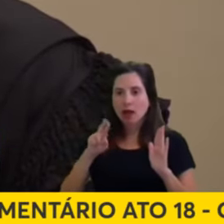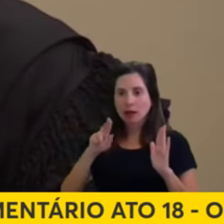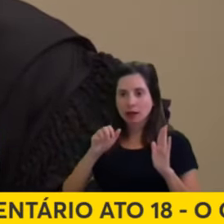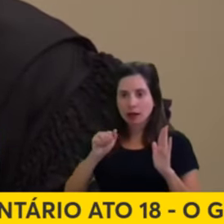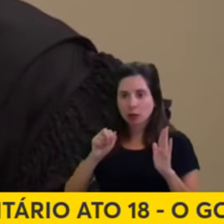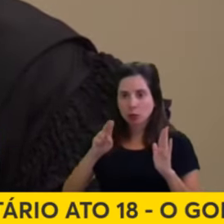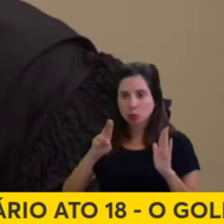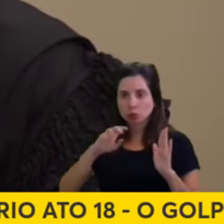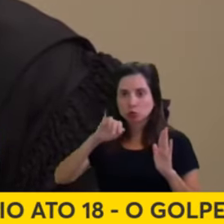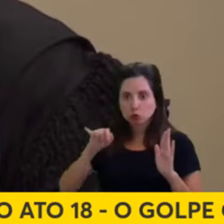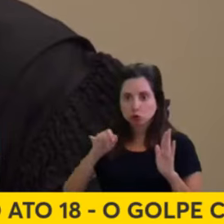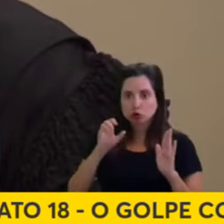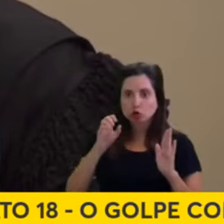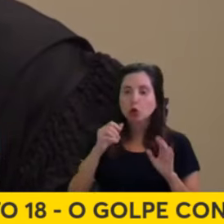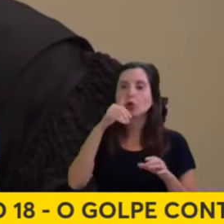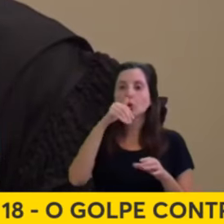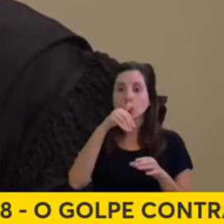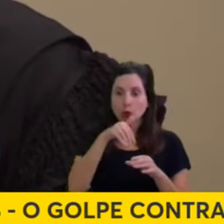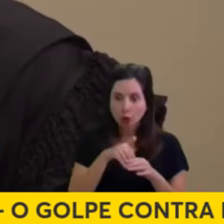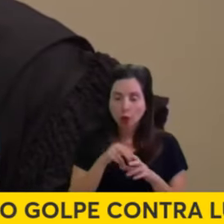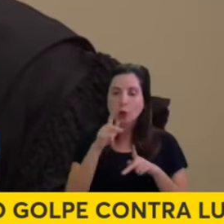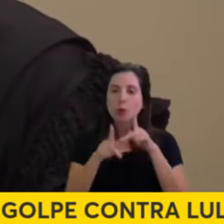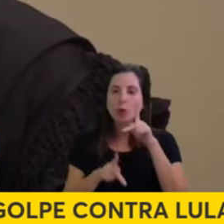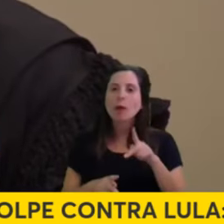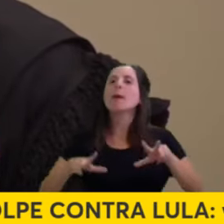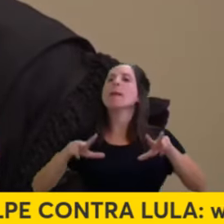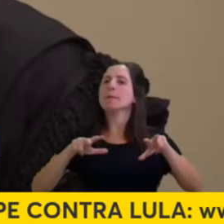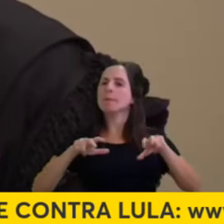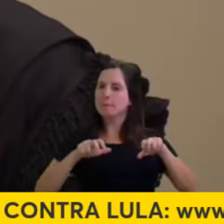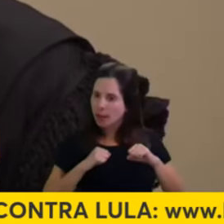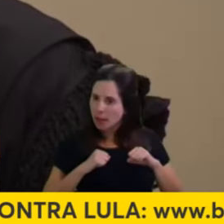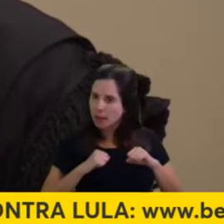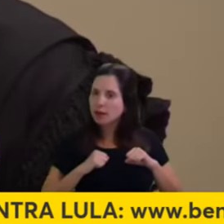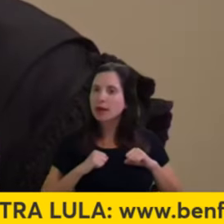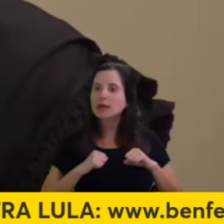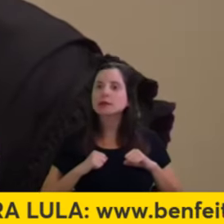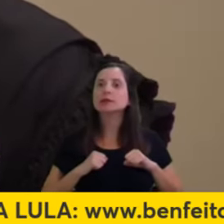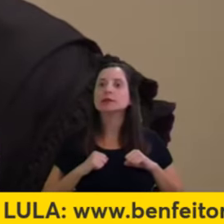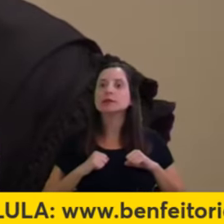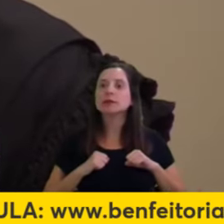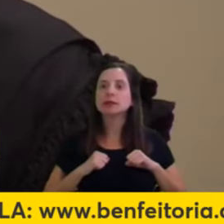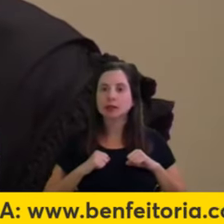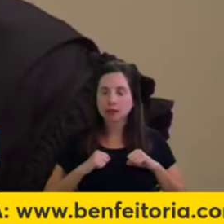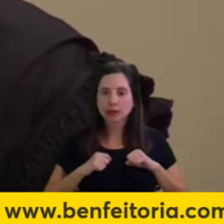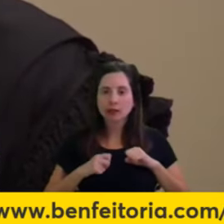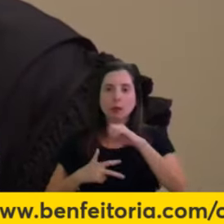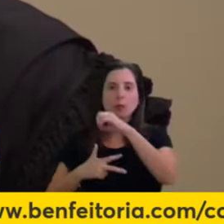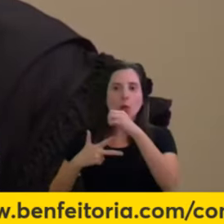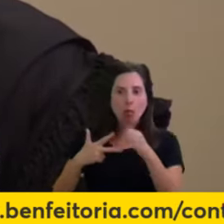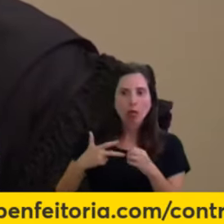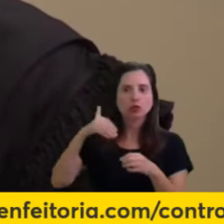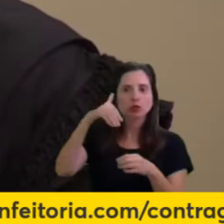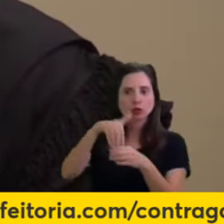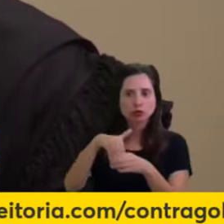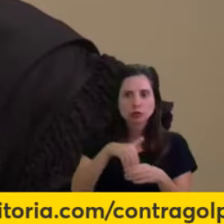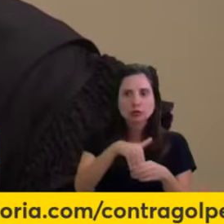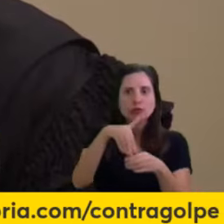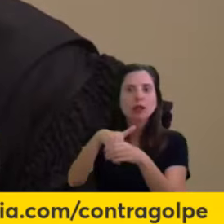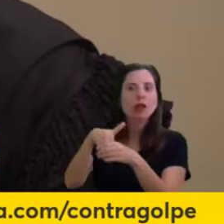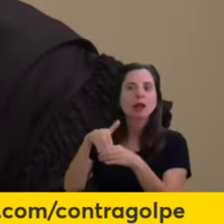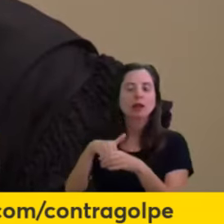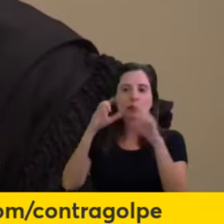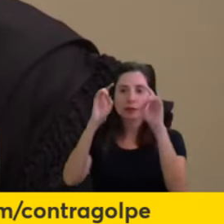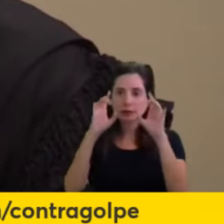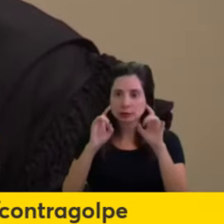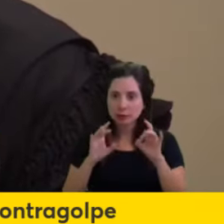a expressão do voto e da soberania Popular merece ser preservada pelo Poder Judiciário citando citado no agrava regimental do recurso especial Ministro